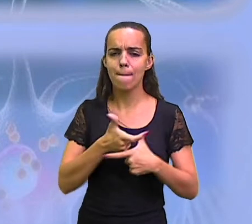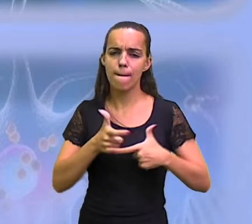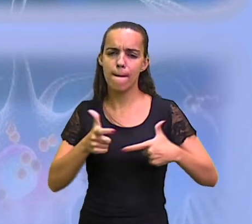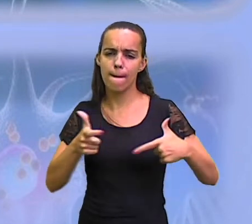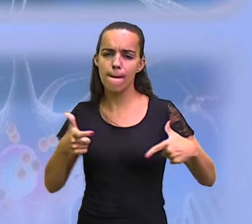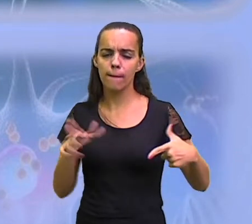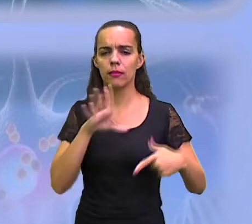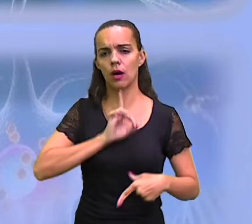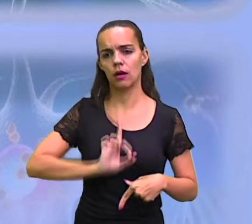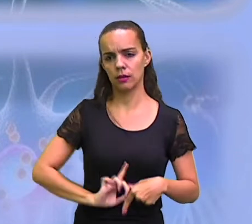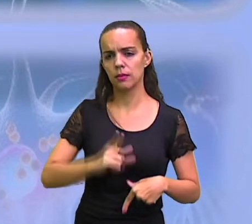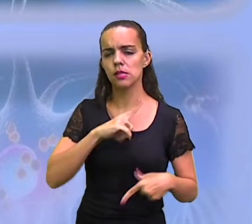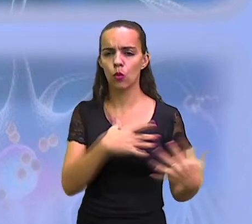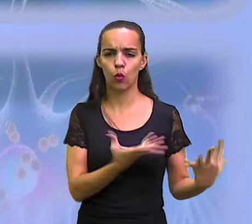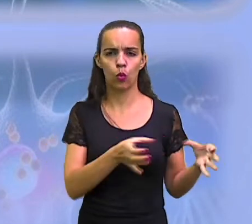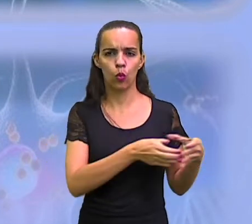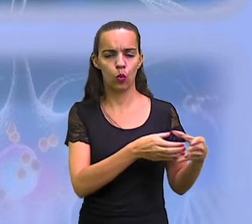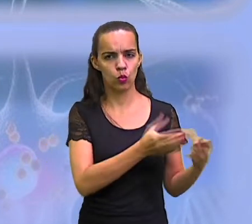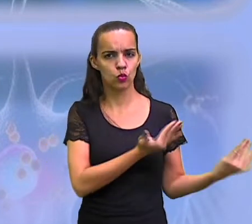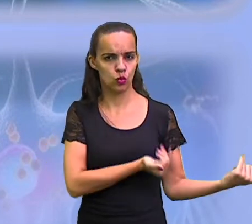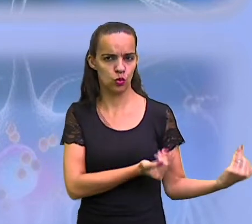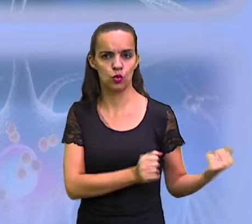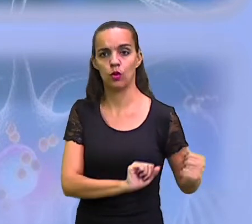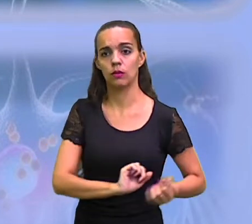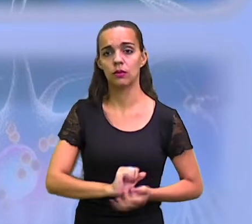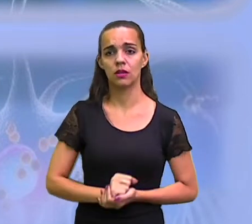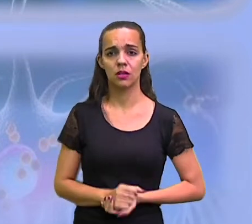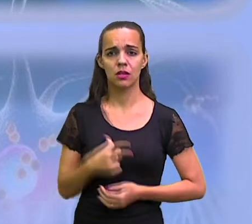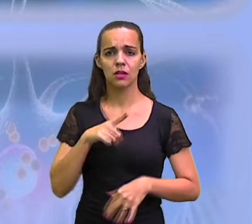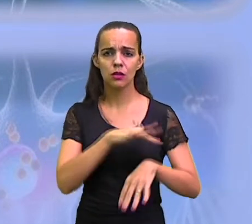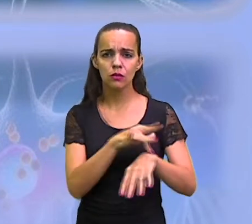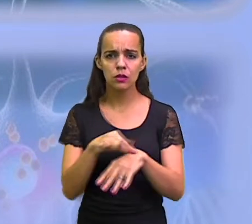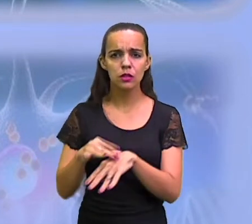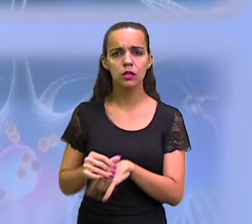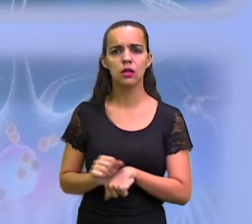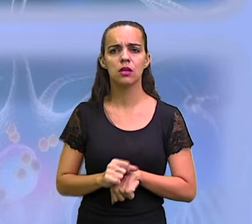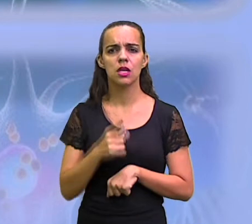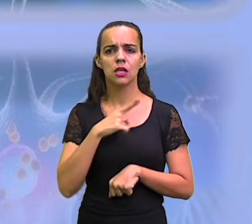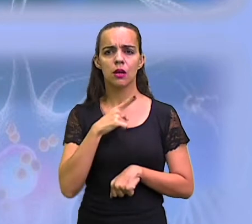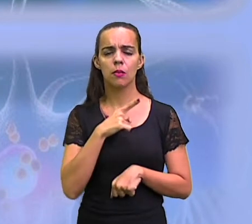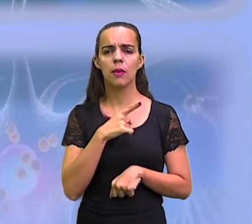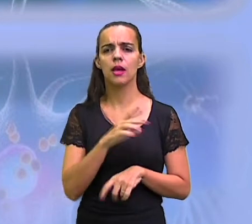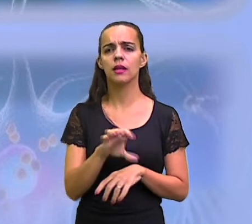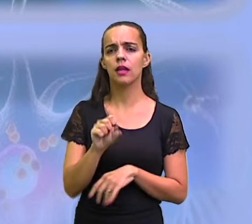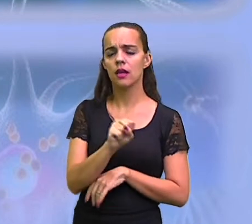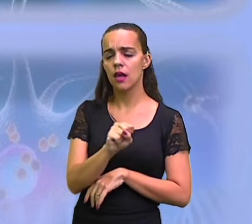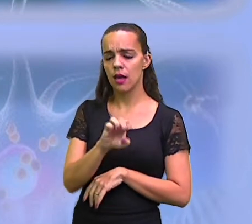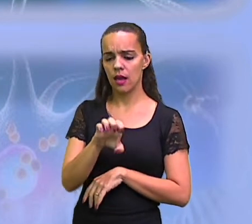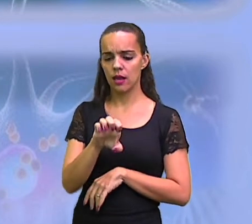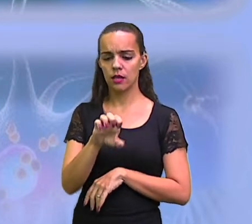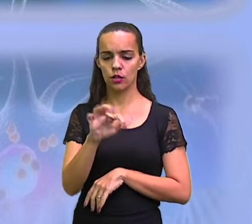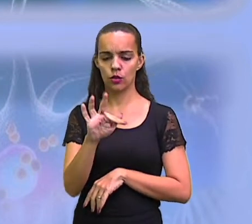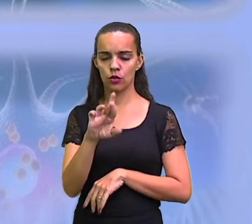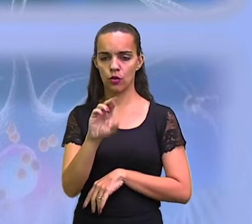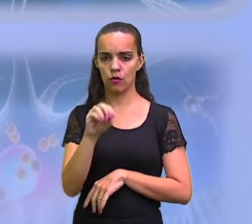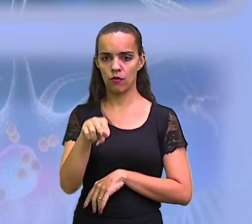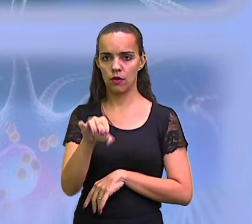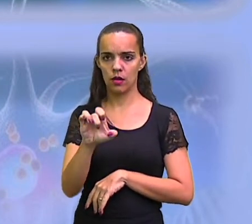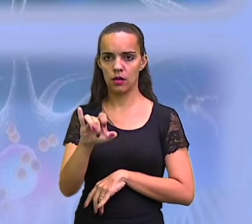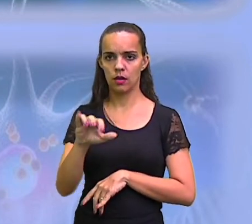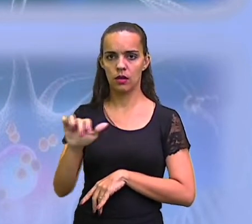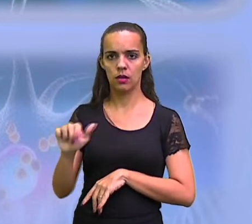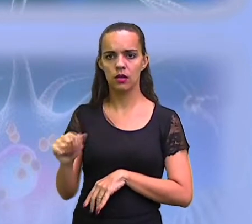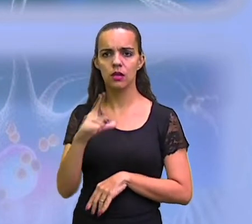A gente precisa ficar ligado nessas coisas. A esquizofrenia. Todos estes distúrbios merecem